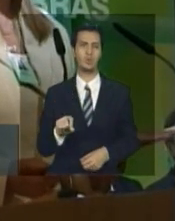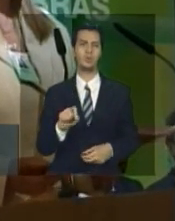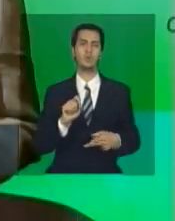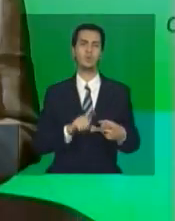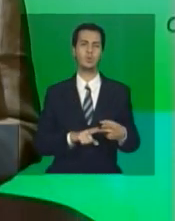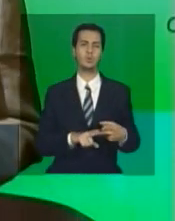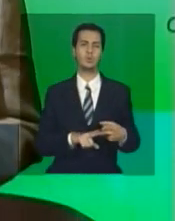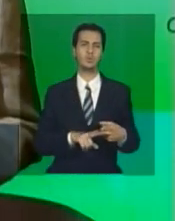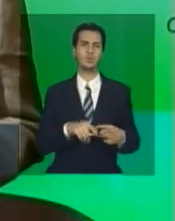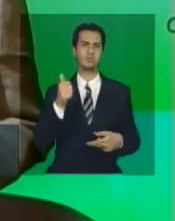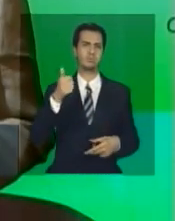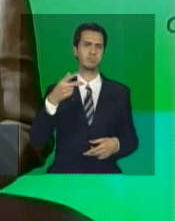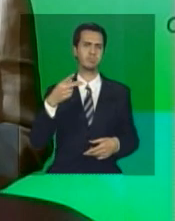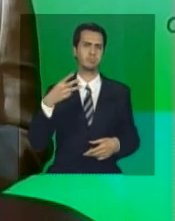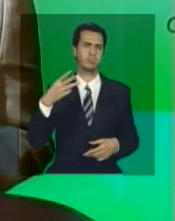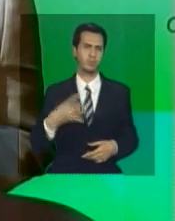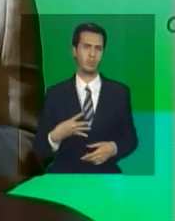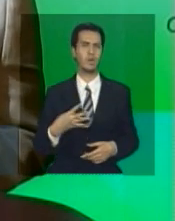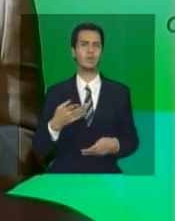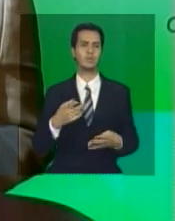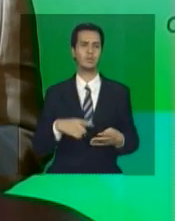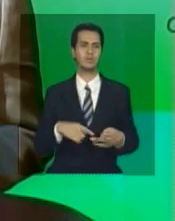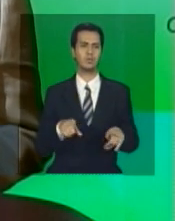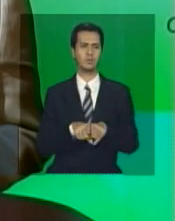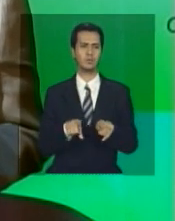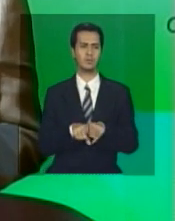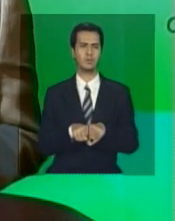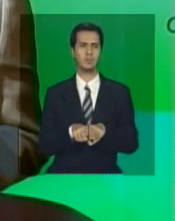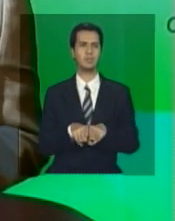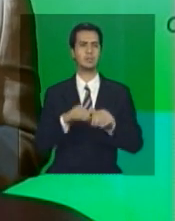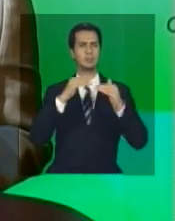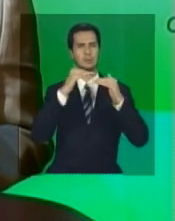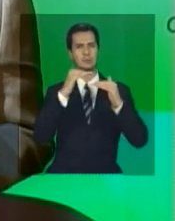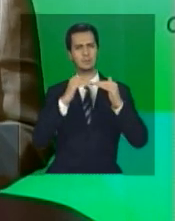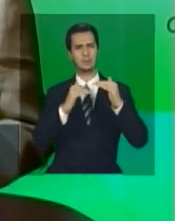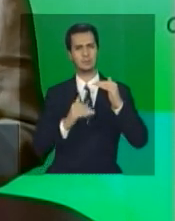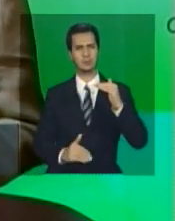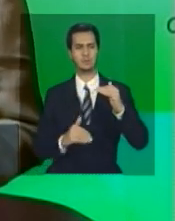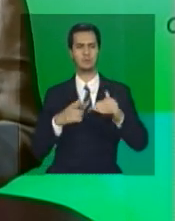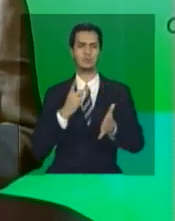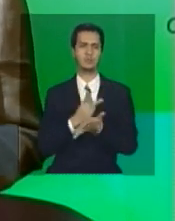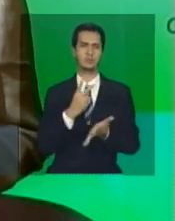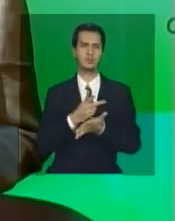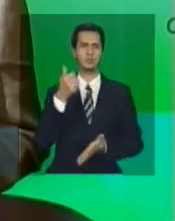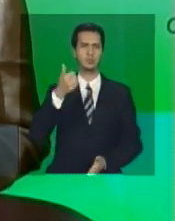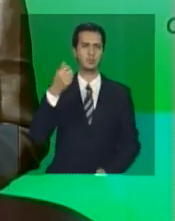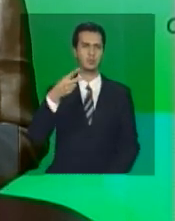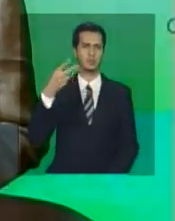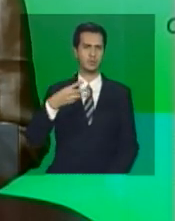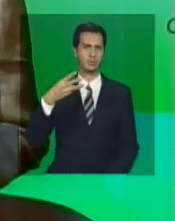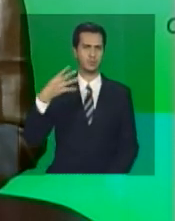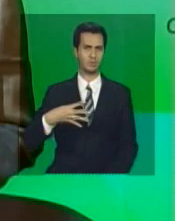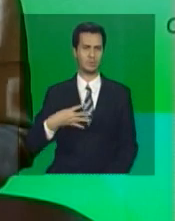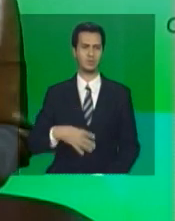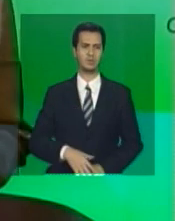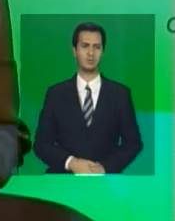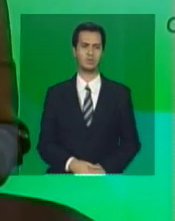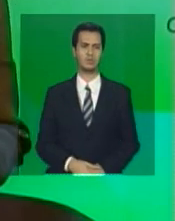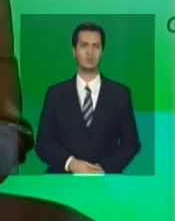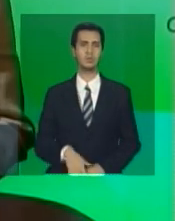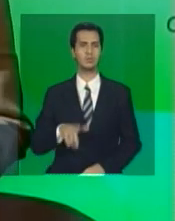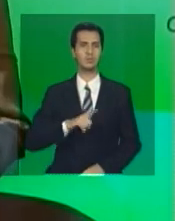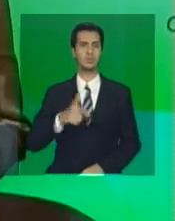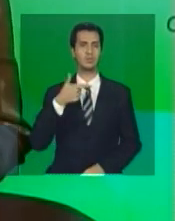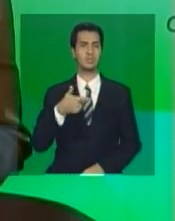1, 2, 3, 4, e os intermináveis interníveis, entre 1, 2, 3, 4, 25